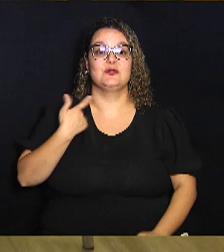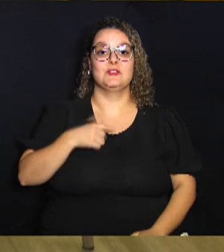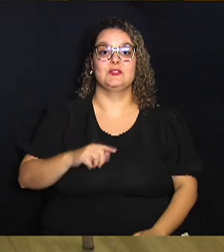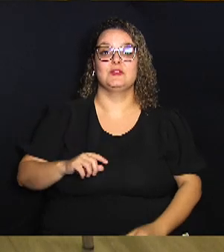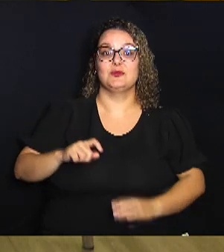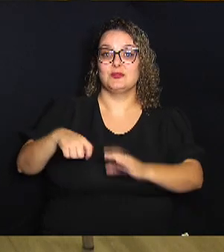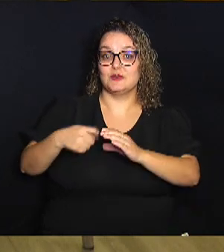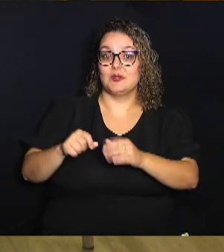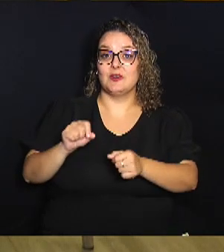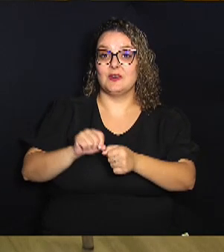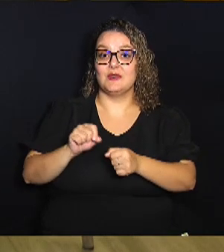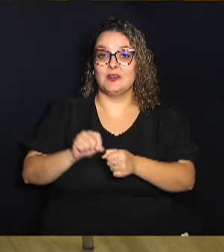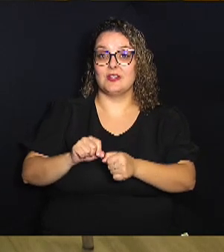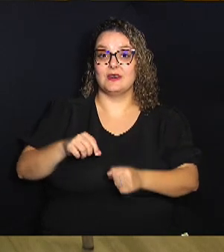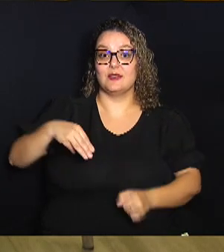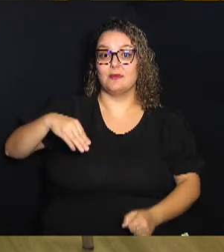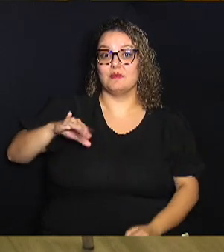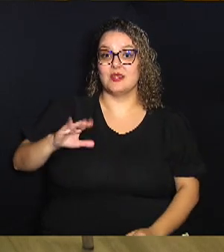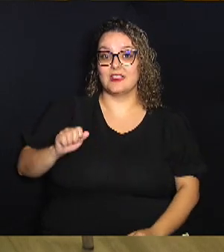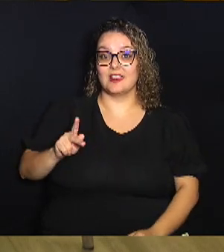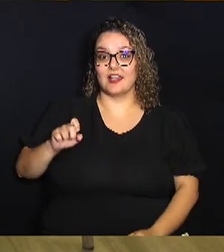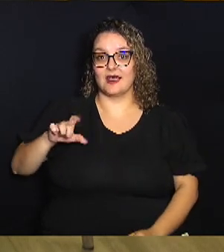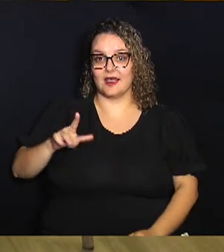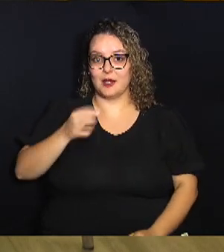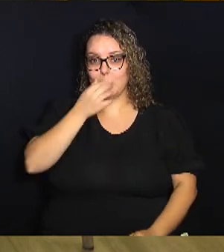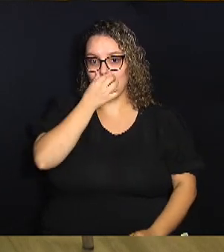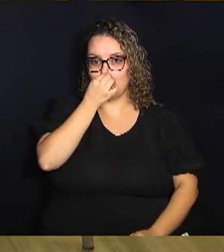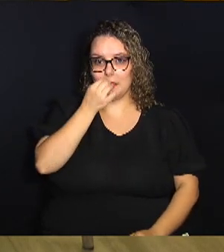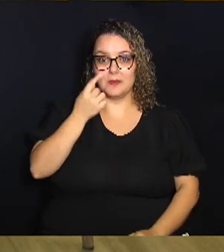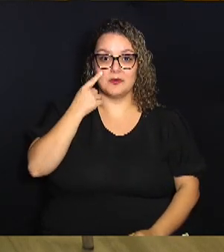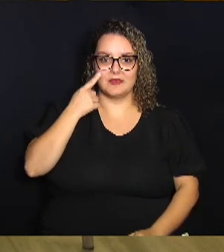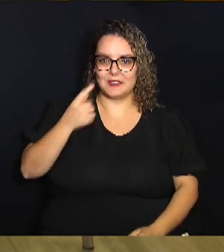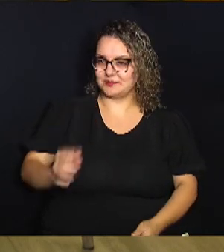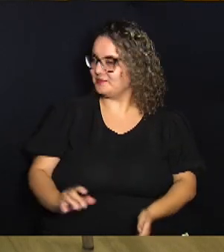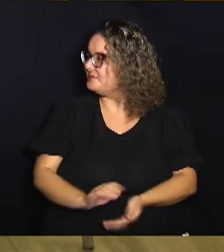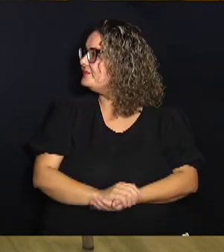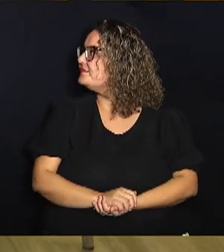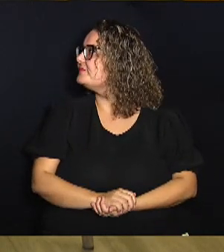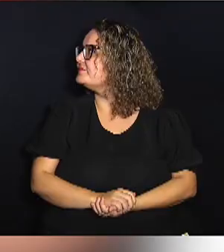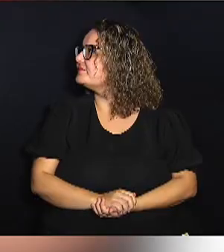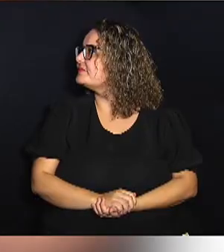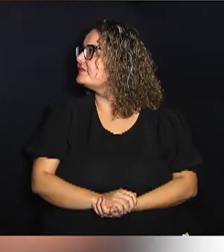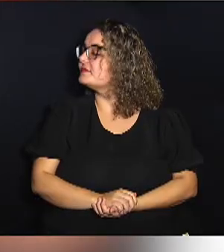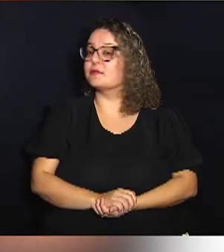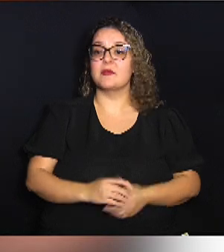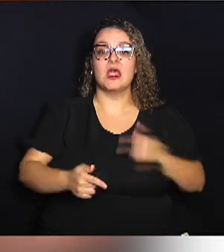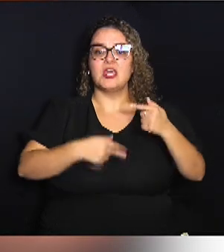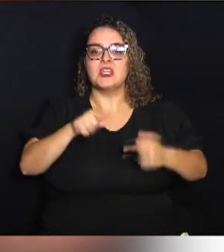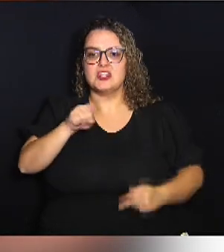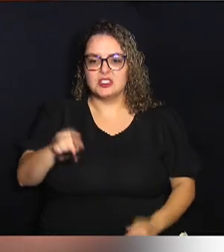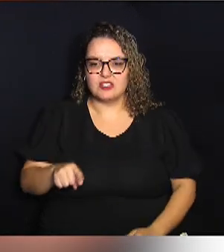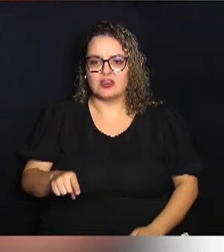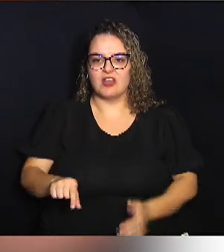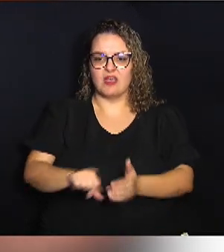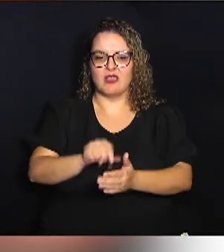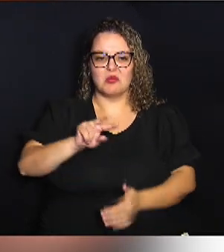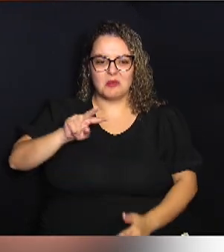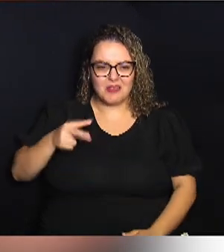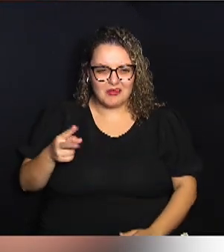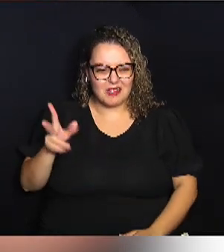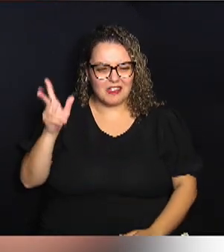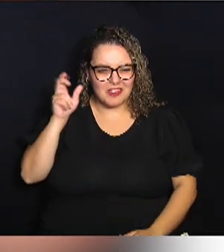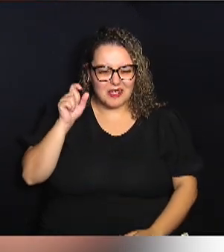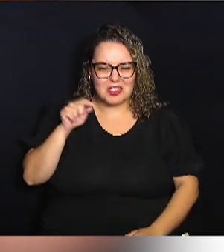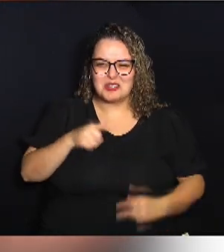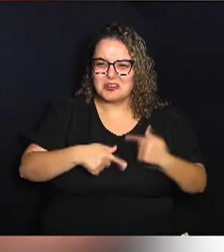um feito pelo Mikael Nas. Vamos conferir. Geração Z. A primeira vez que eu ouvi falar sobre Geração